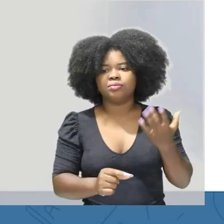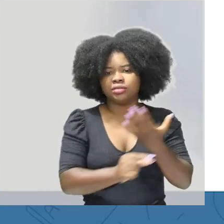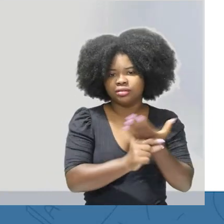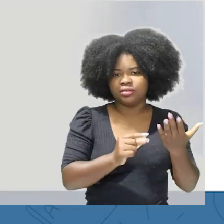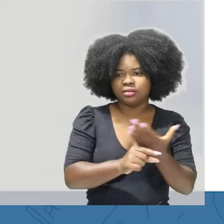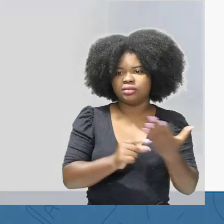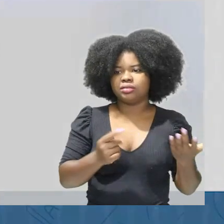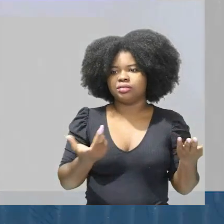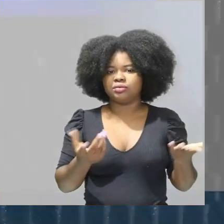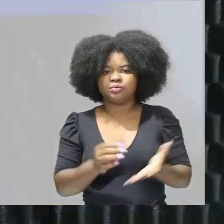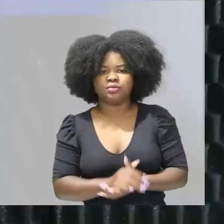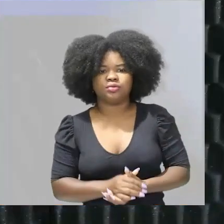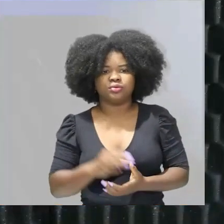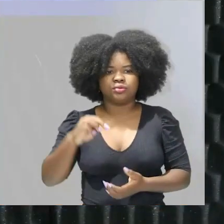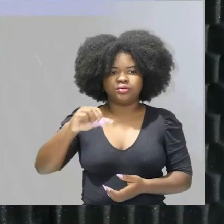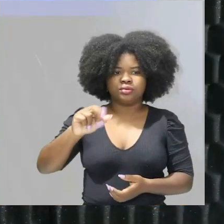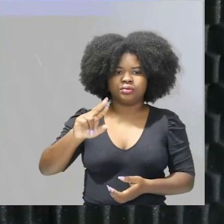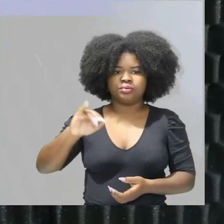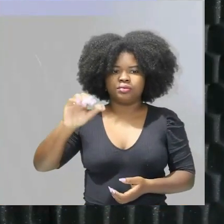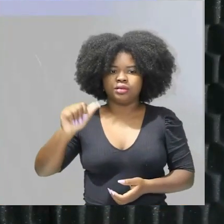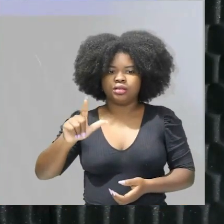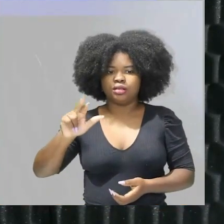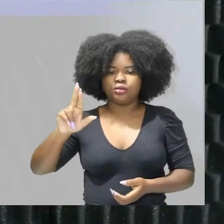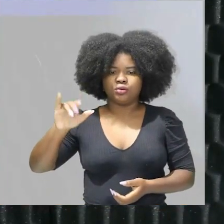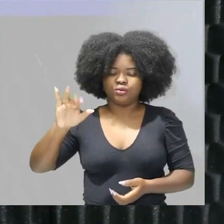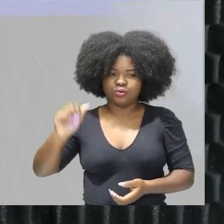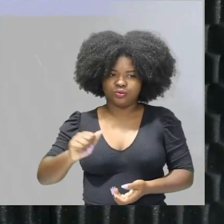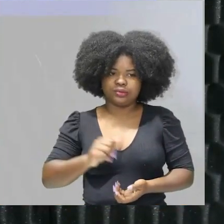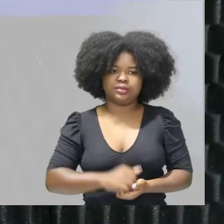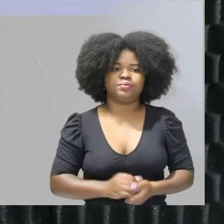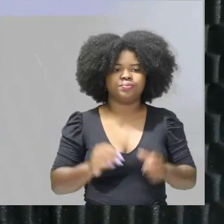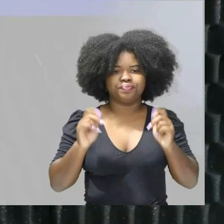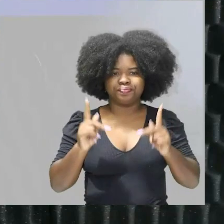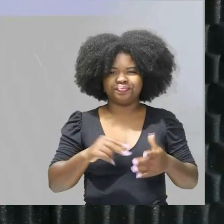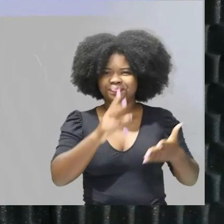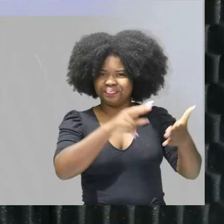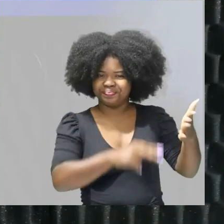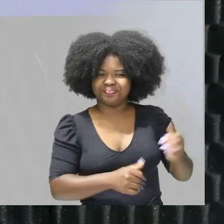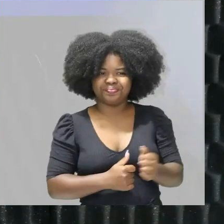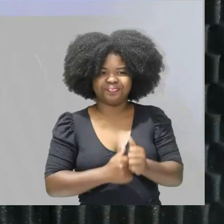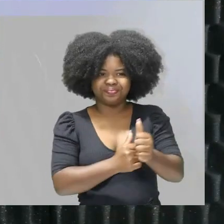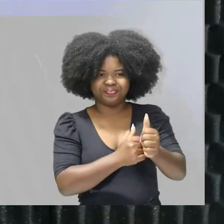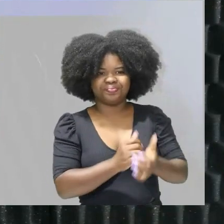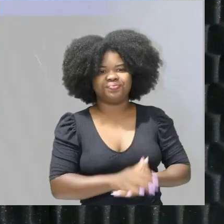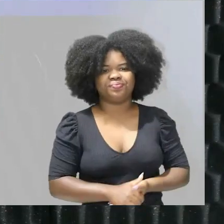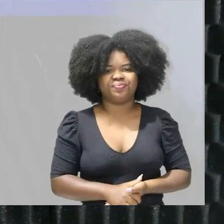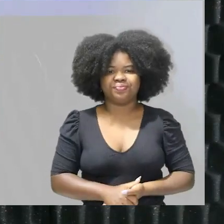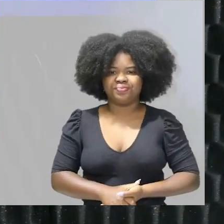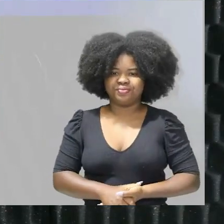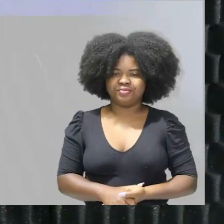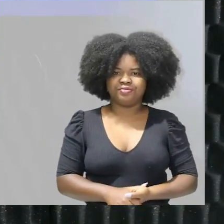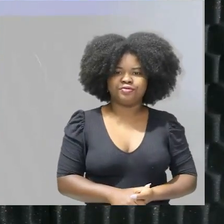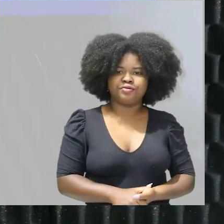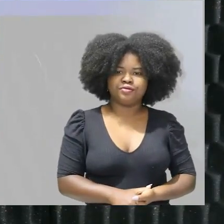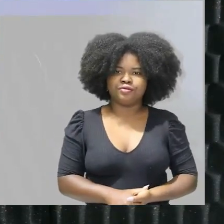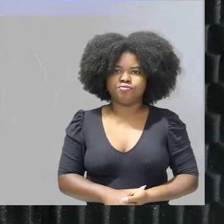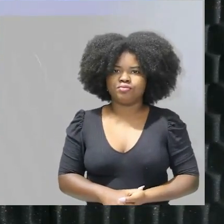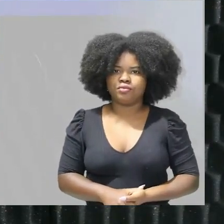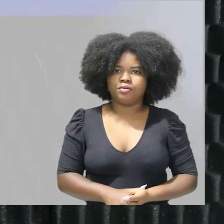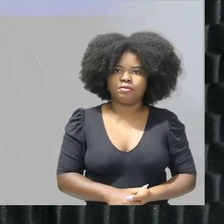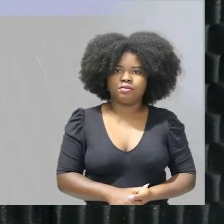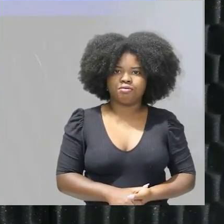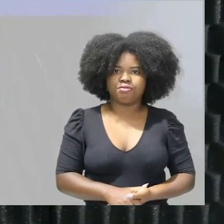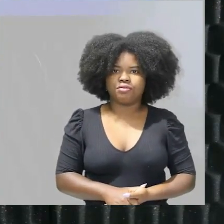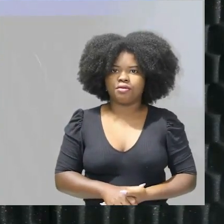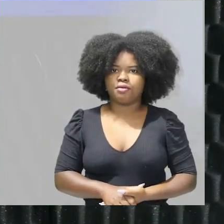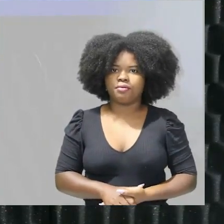famosas Marias que estão dentro da filosofia muito tempo aqui nós temos tradicionalmente costumes definir conhecimento como